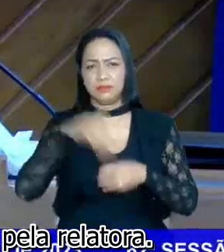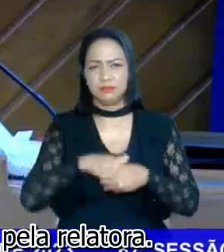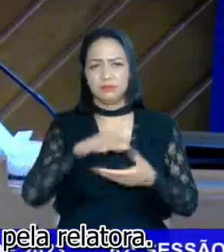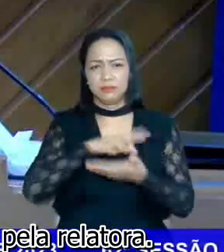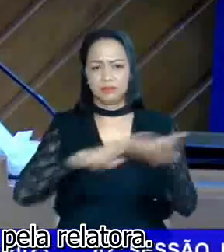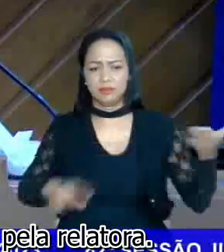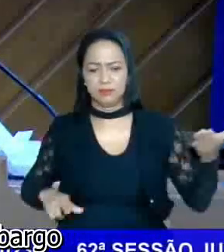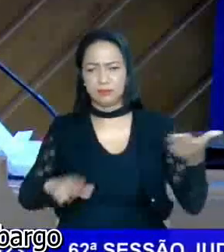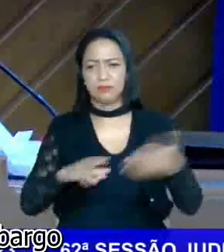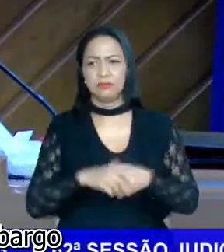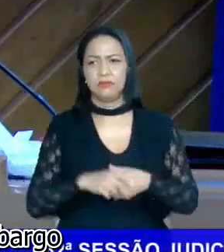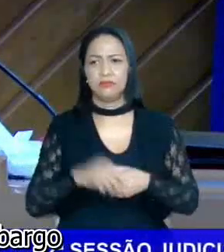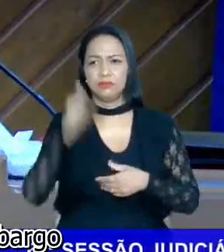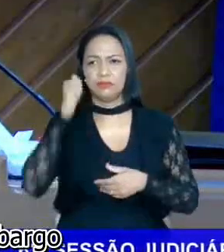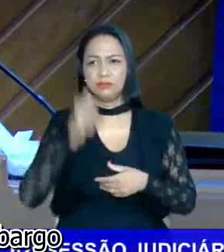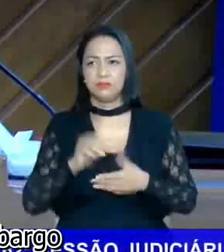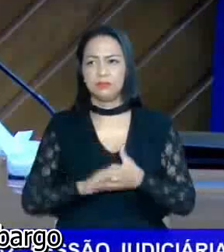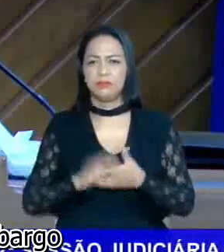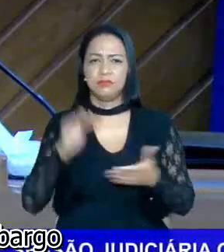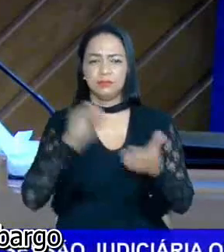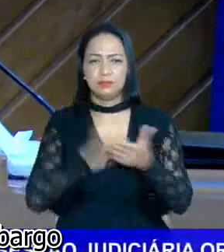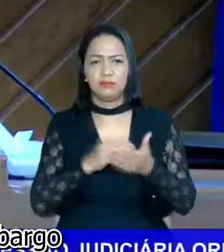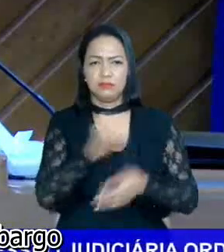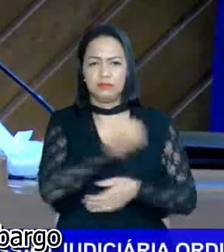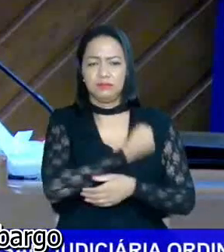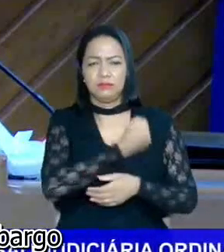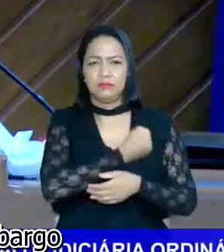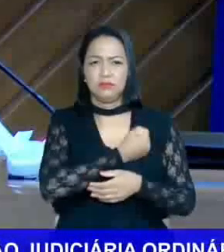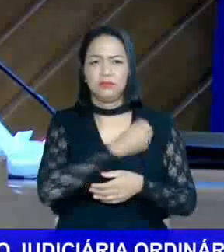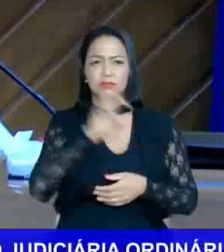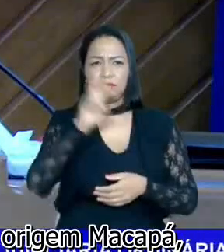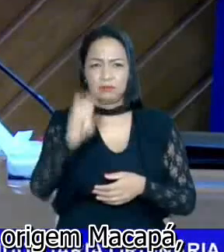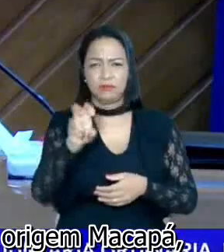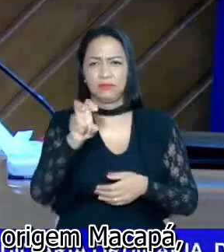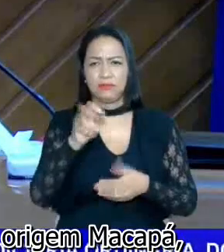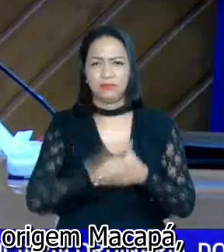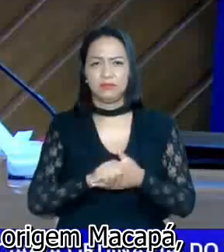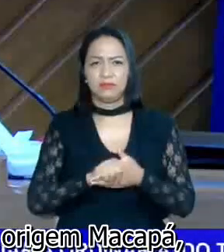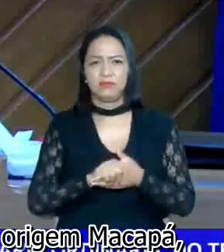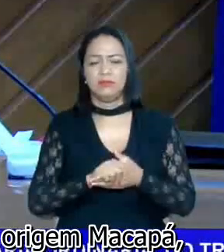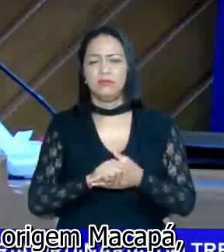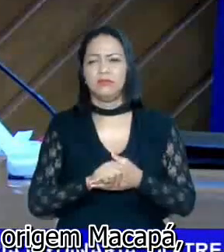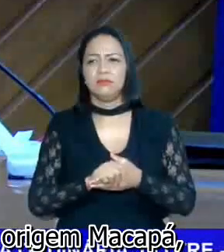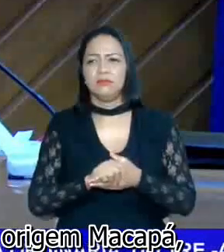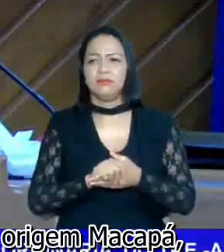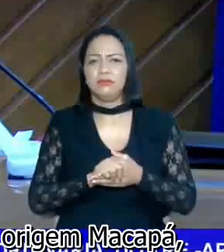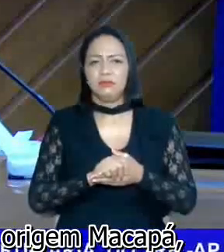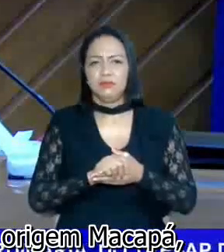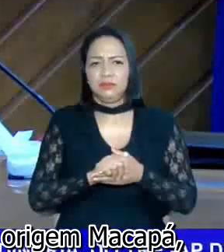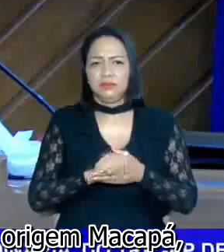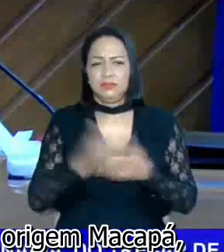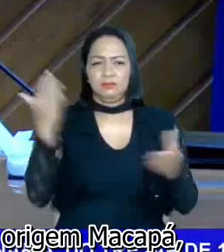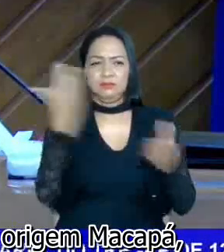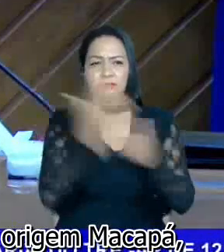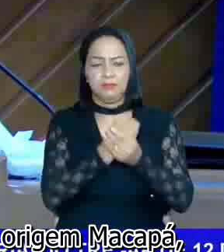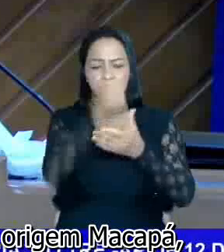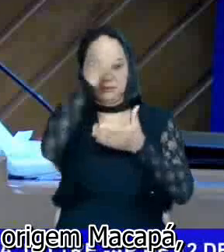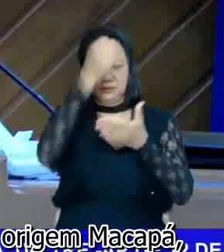pela relatora. Vamos ao último item da pauta, item 5, o embargo de declaração na prestação de contas